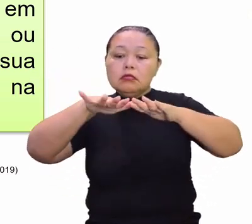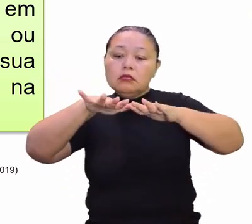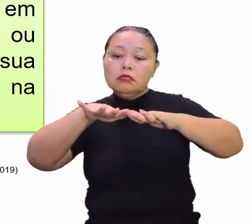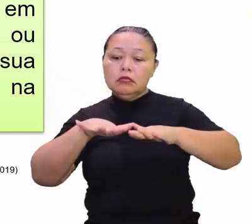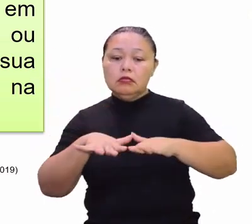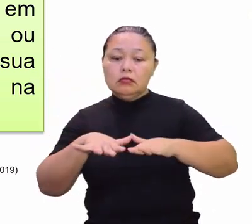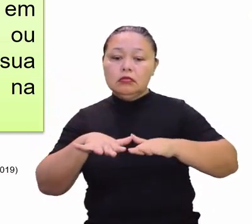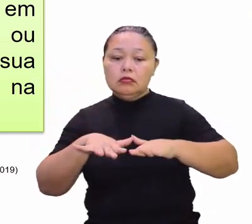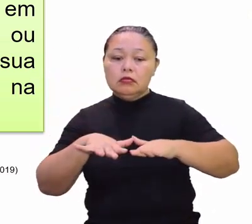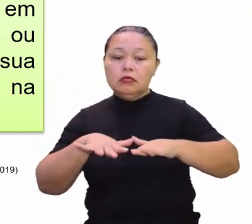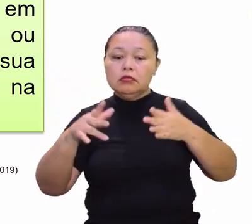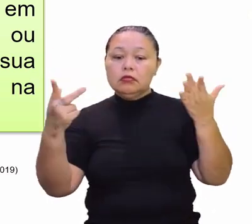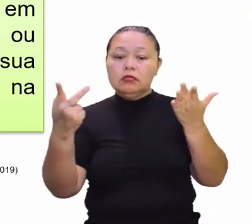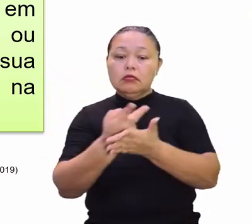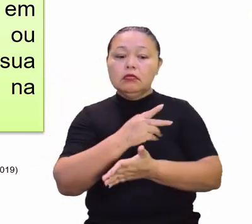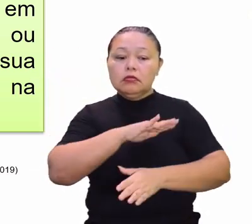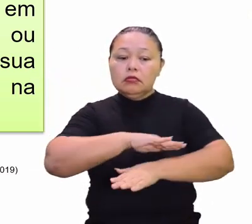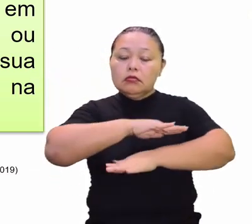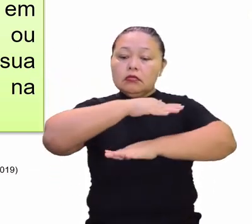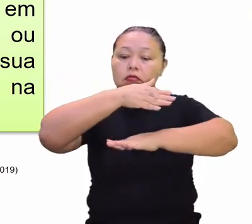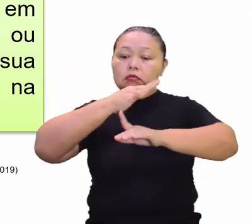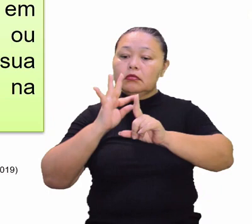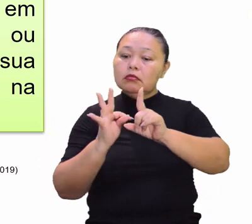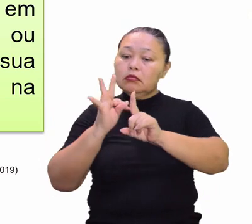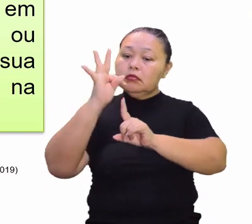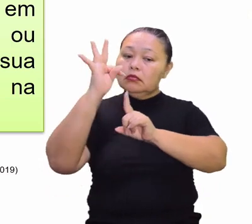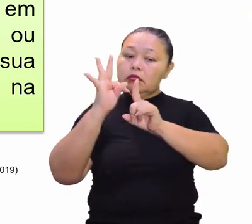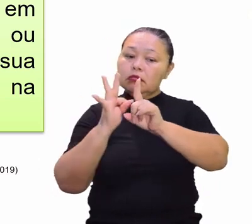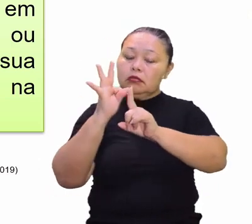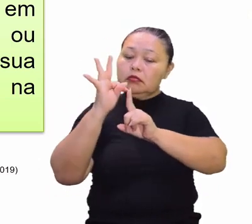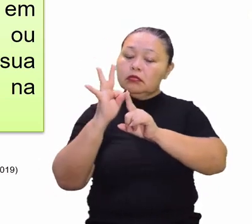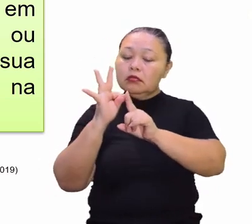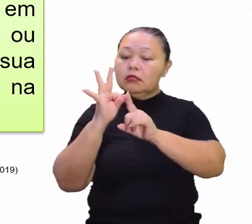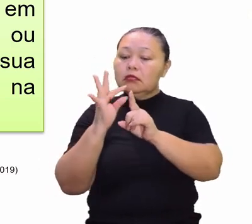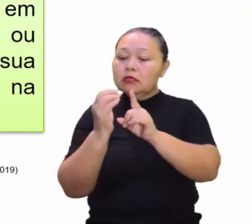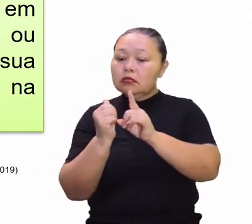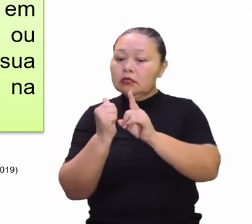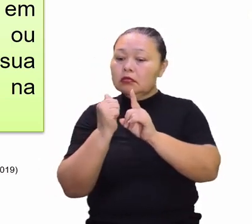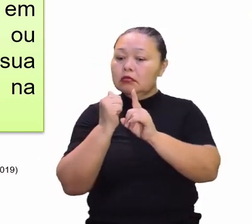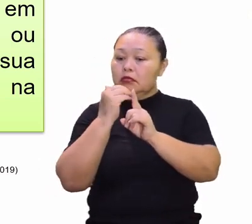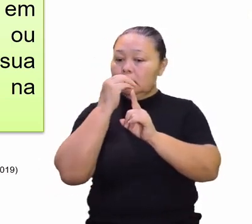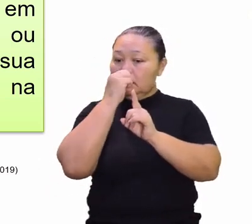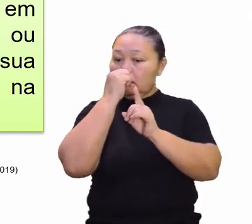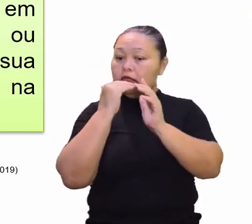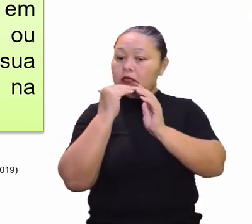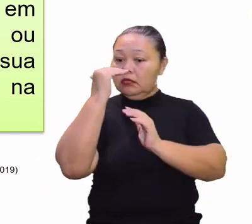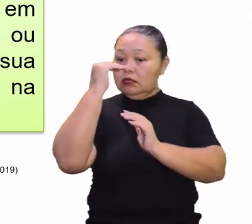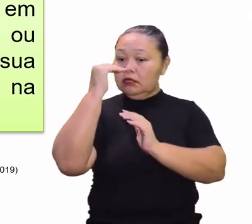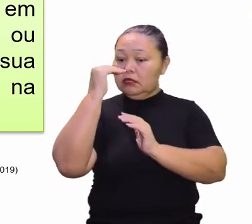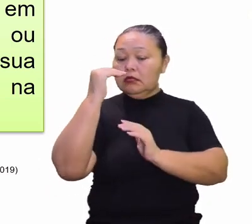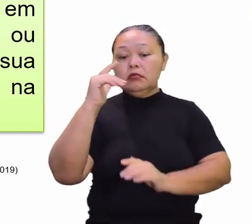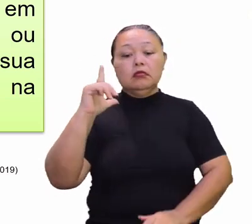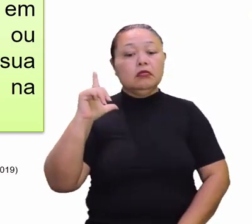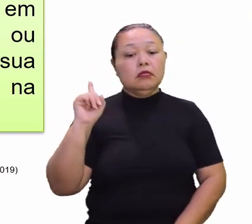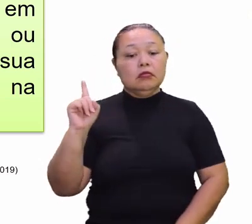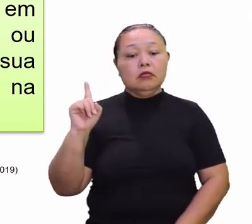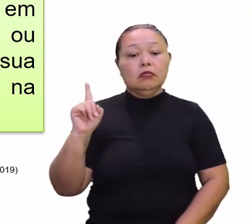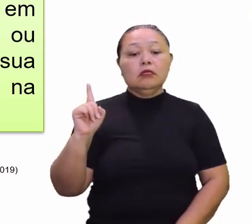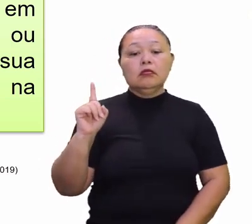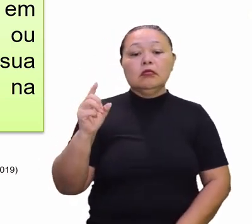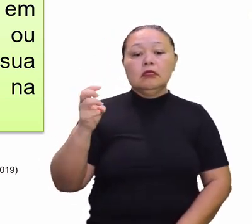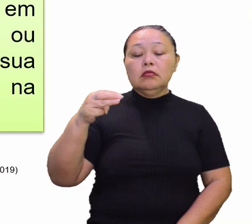consolidação, ocasionada por uma elevação na temperatura e pressão. Então,